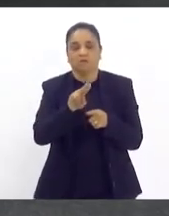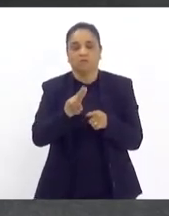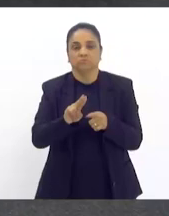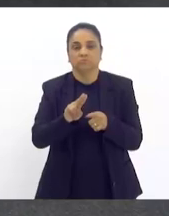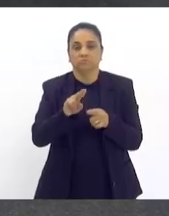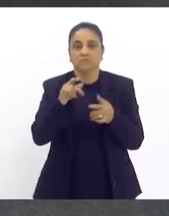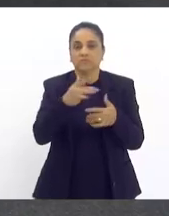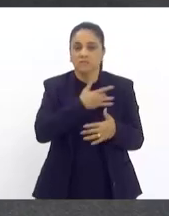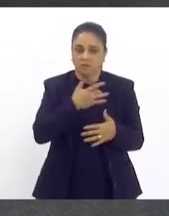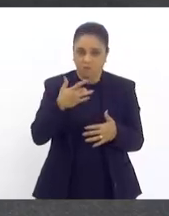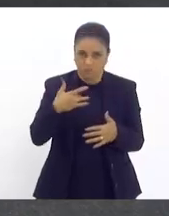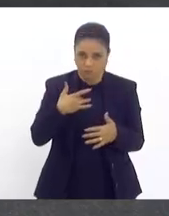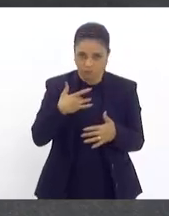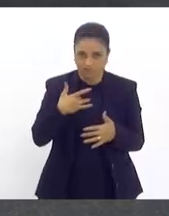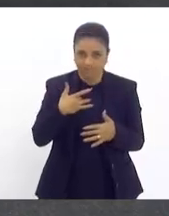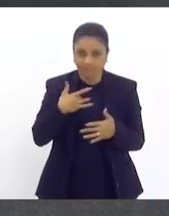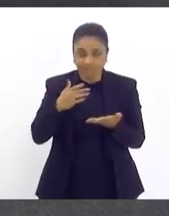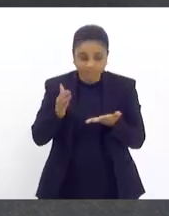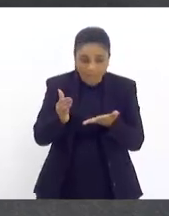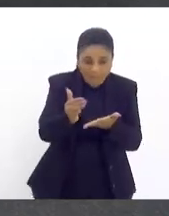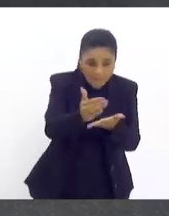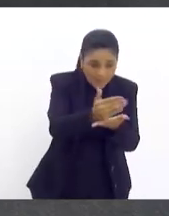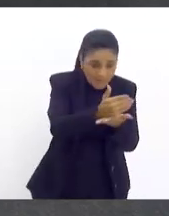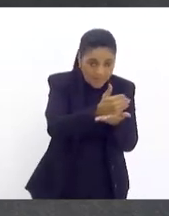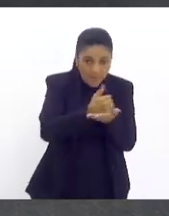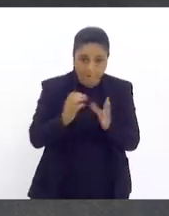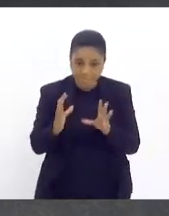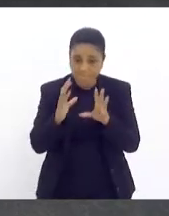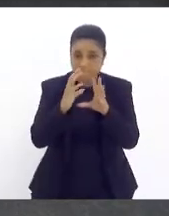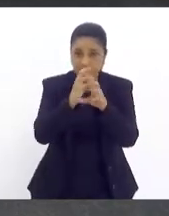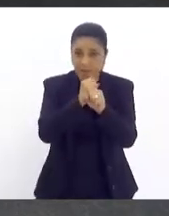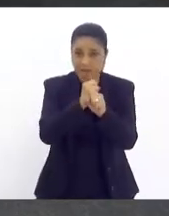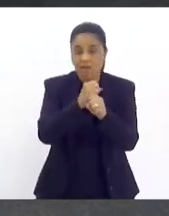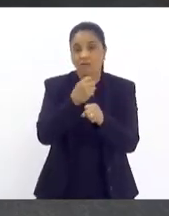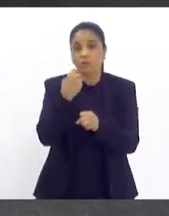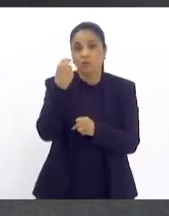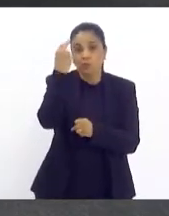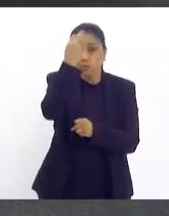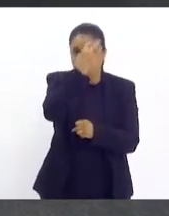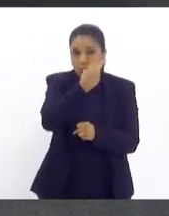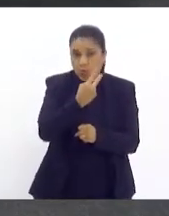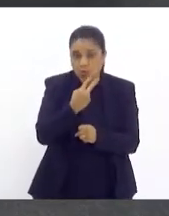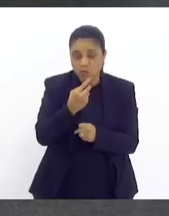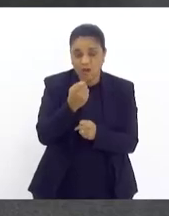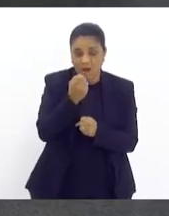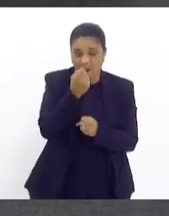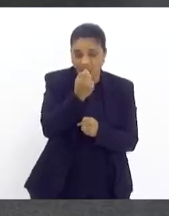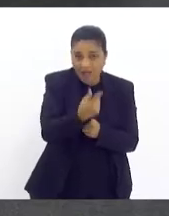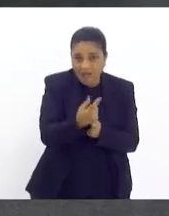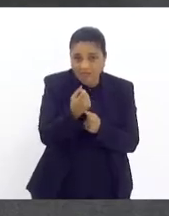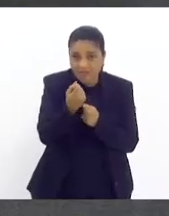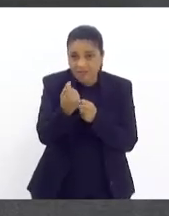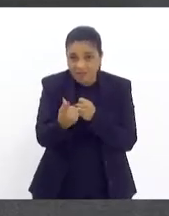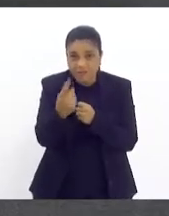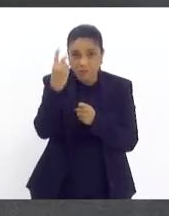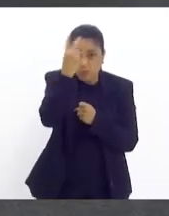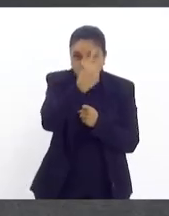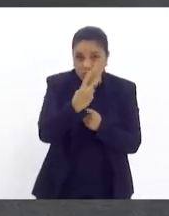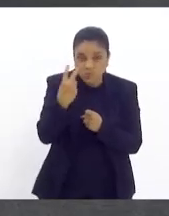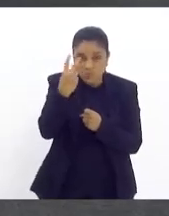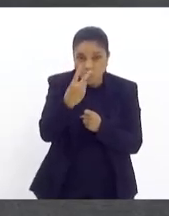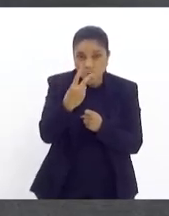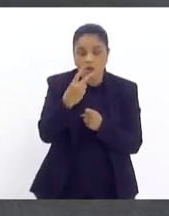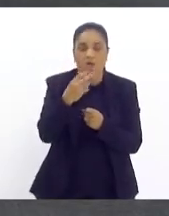desses dados nós podemos dizer que a cada duas horas um novo caso é reportado às